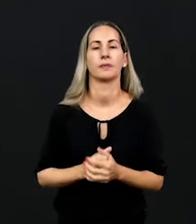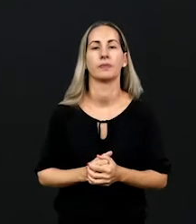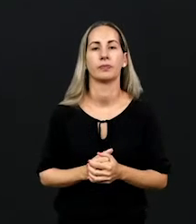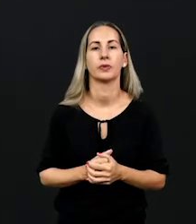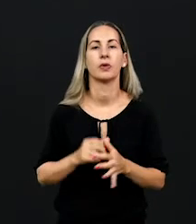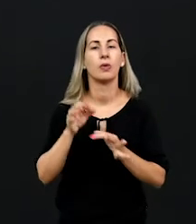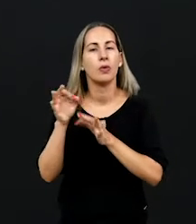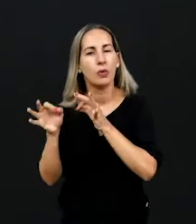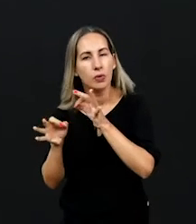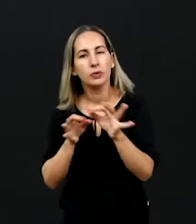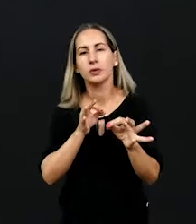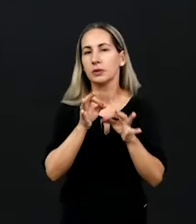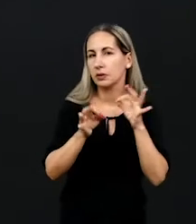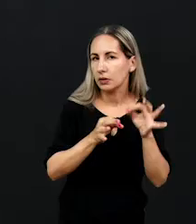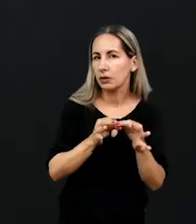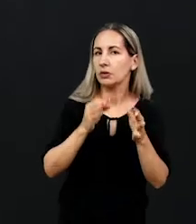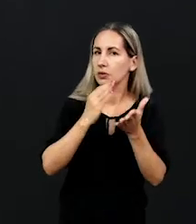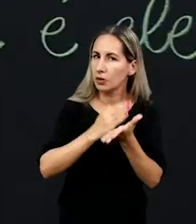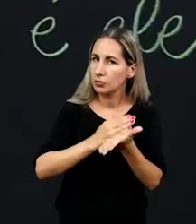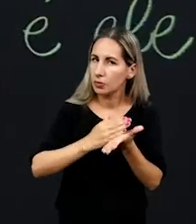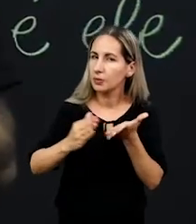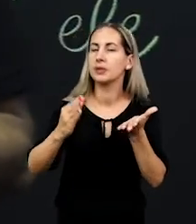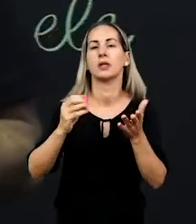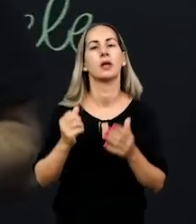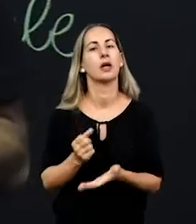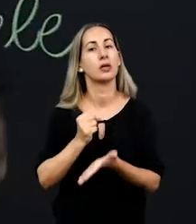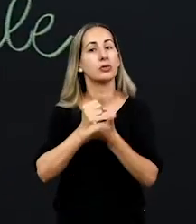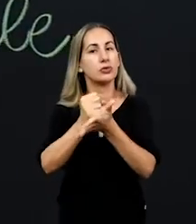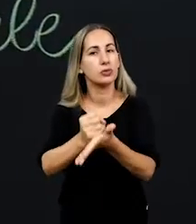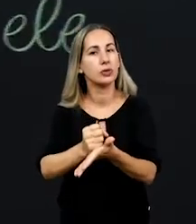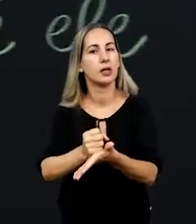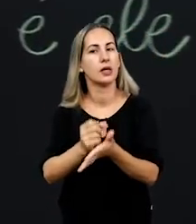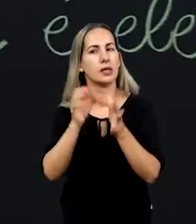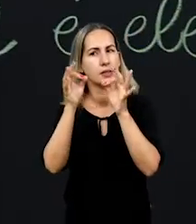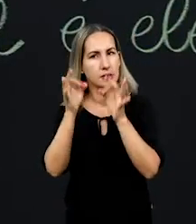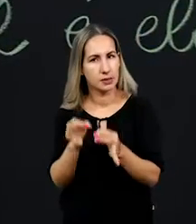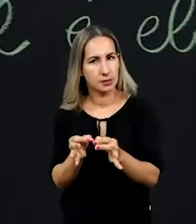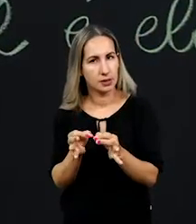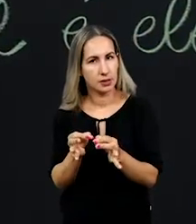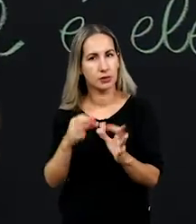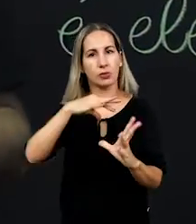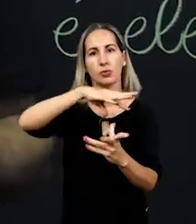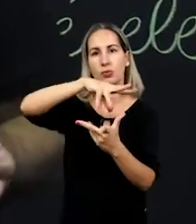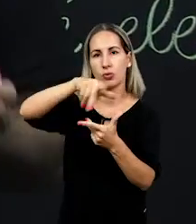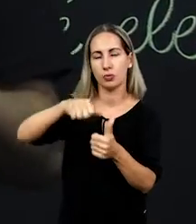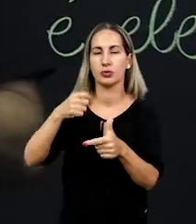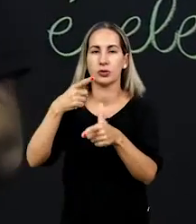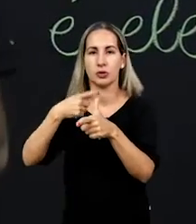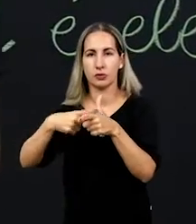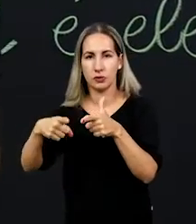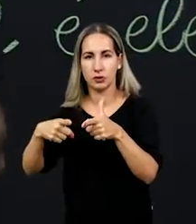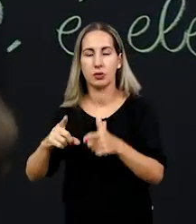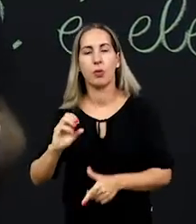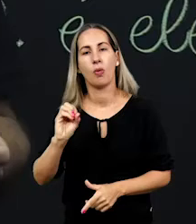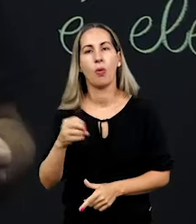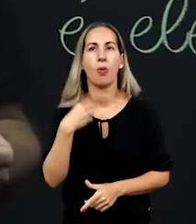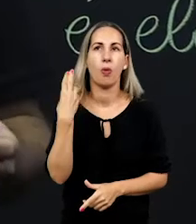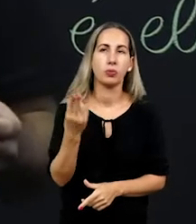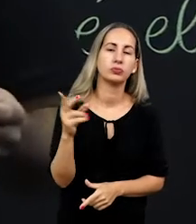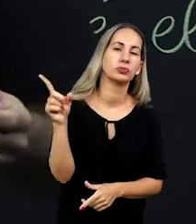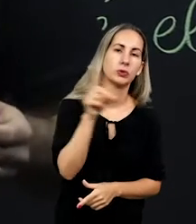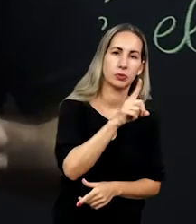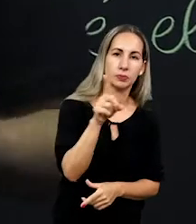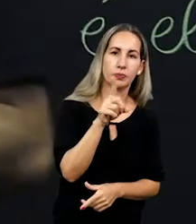essa ordenação, ela já vai te ajudar a verificar se esse conjunto de divisores está correto ou